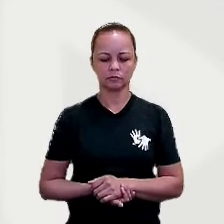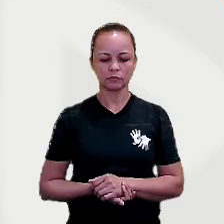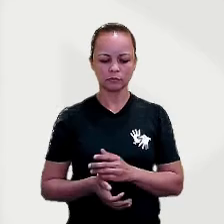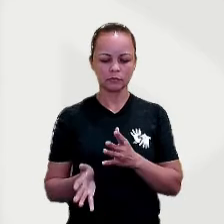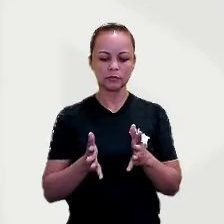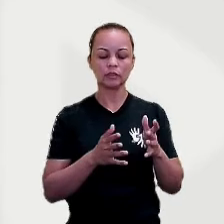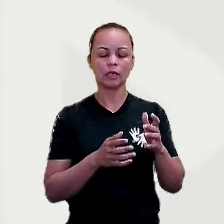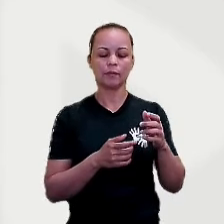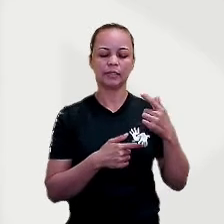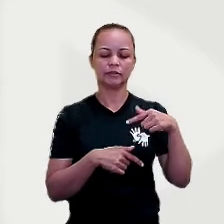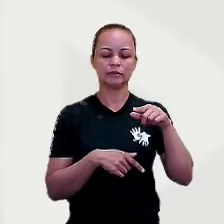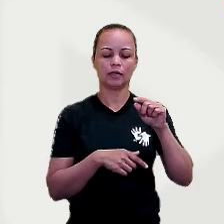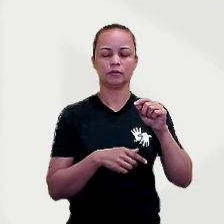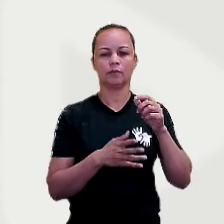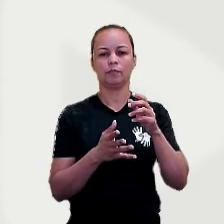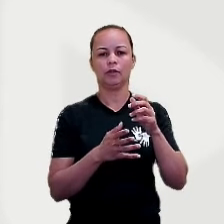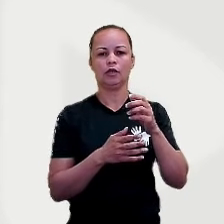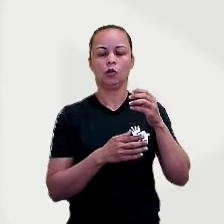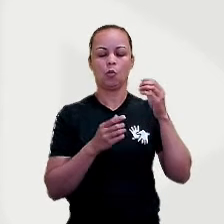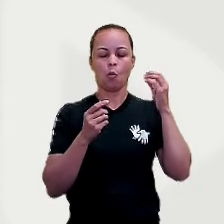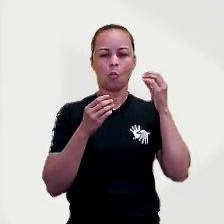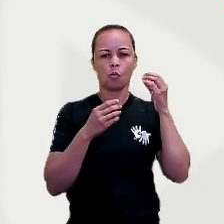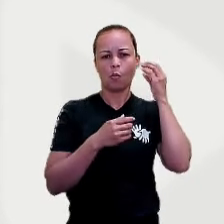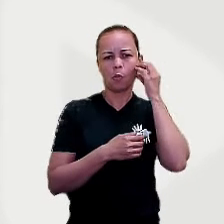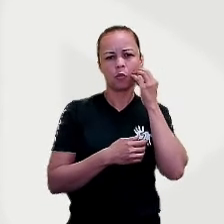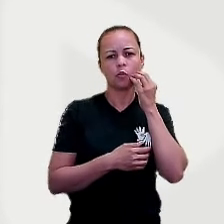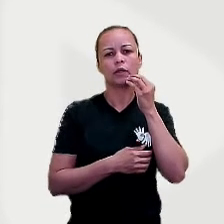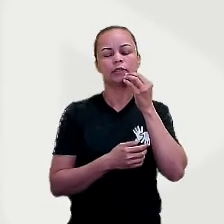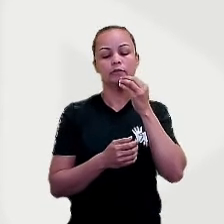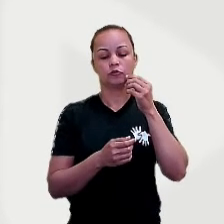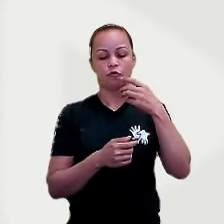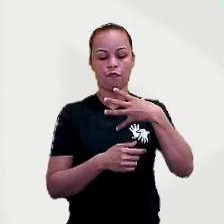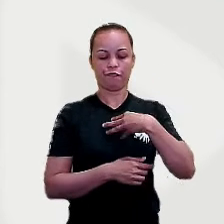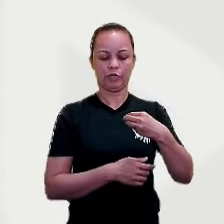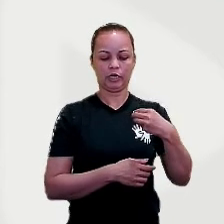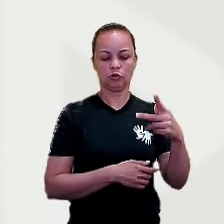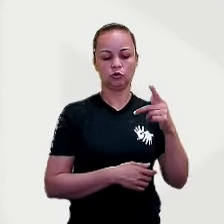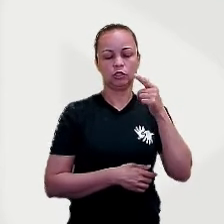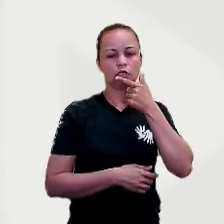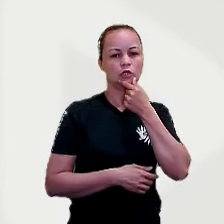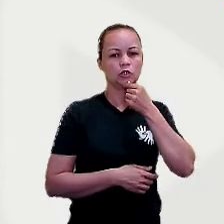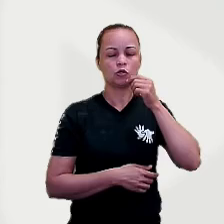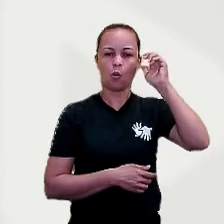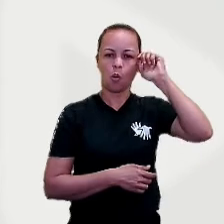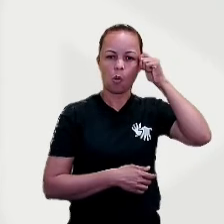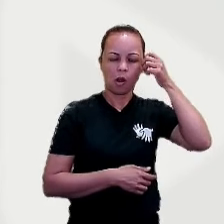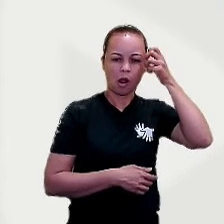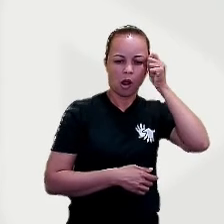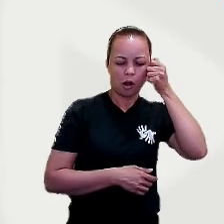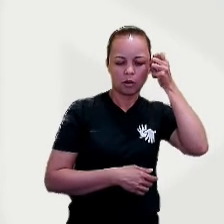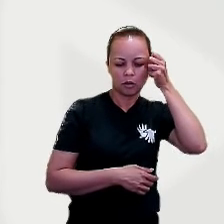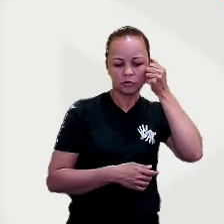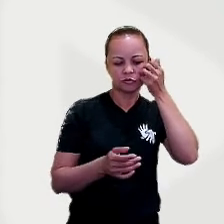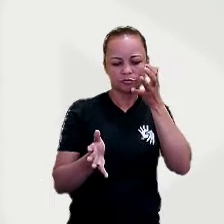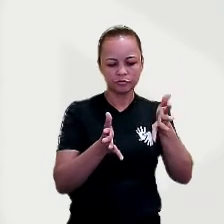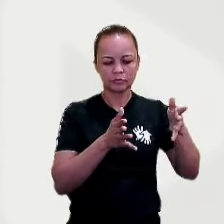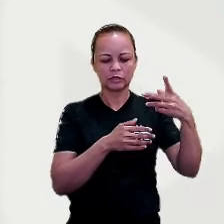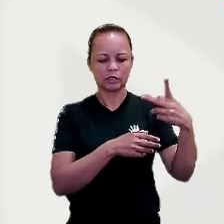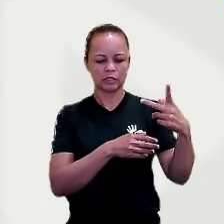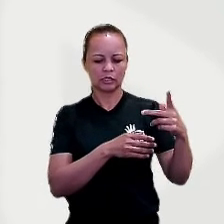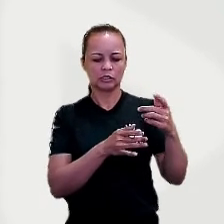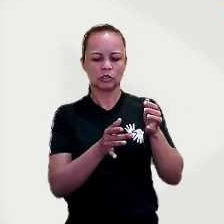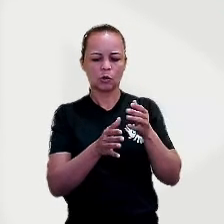Encabeçada por Dom Pedro, príncipe regente do Brasil e filho de Dom João VI. A intransigência das cortes portuguesas